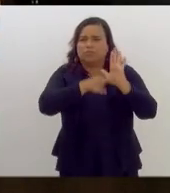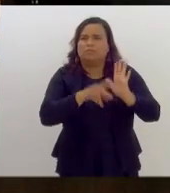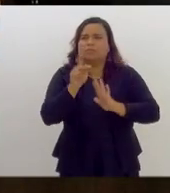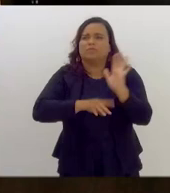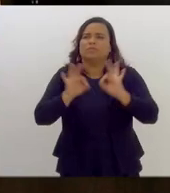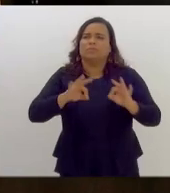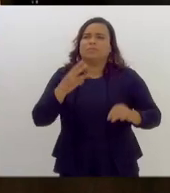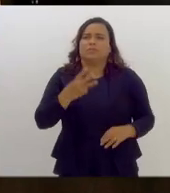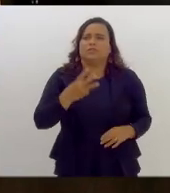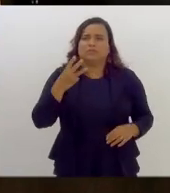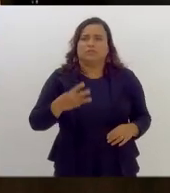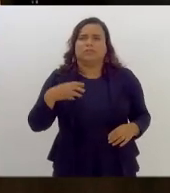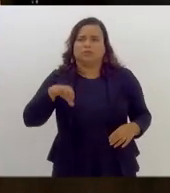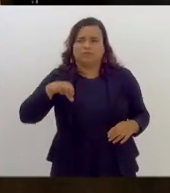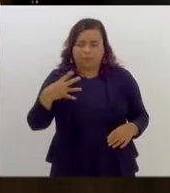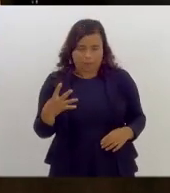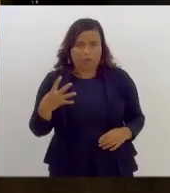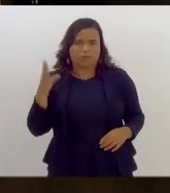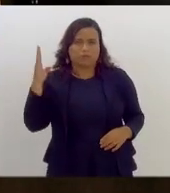projeto